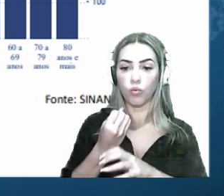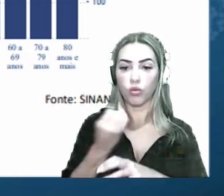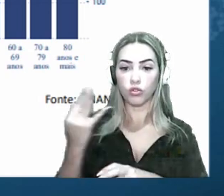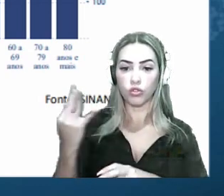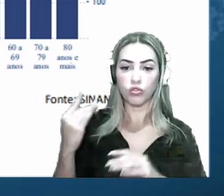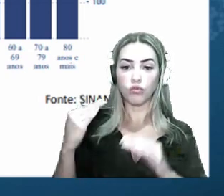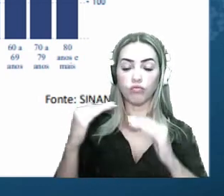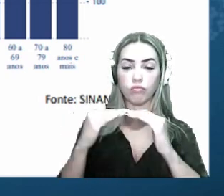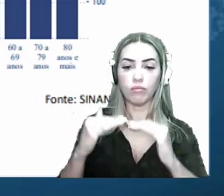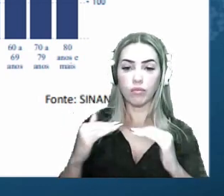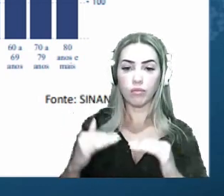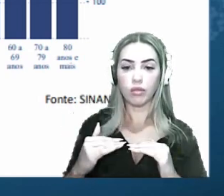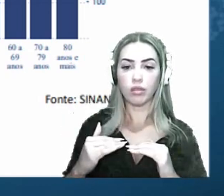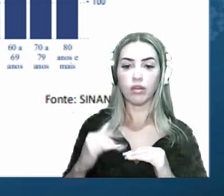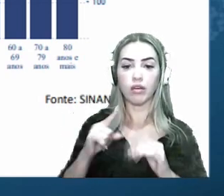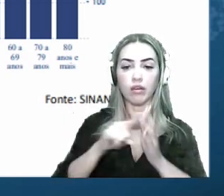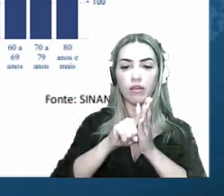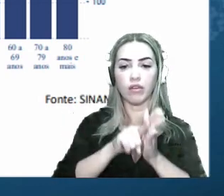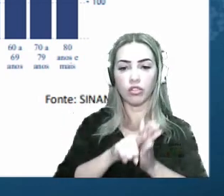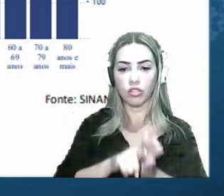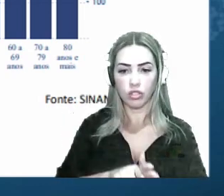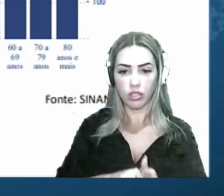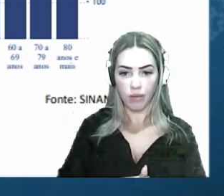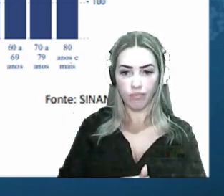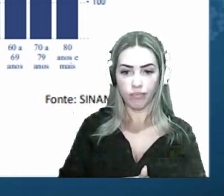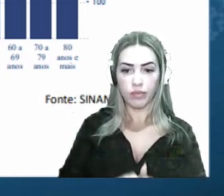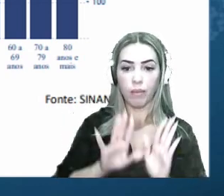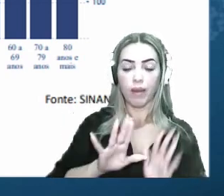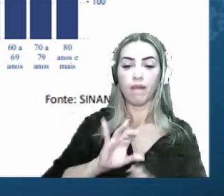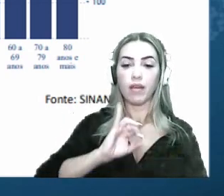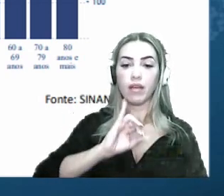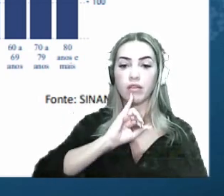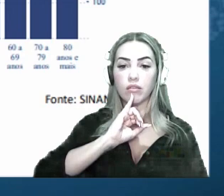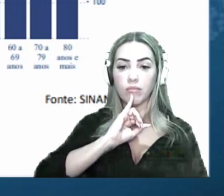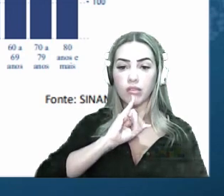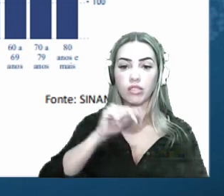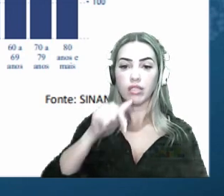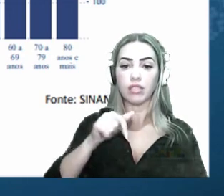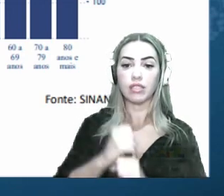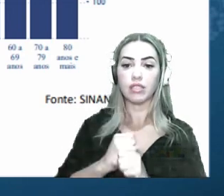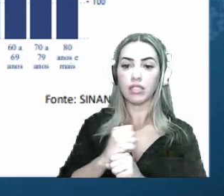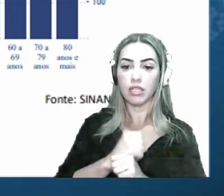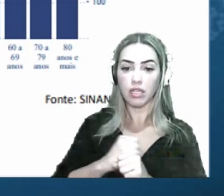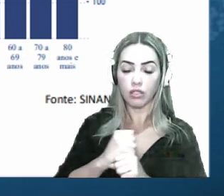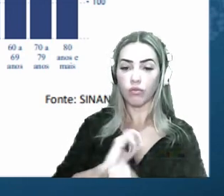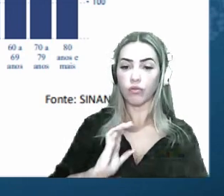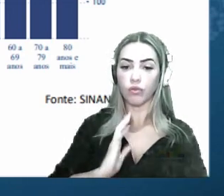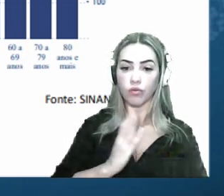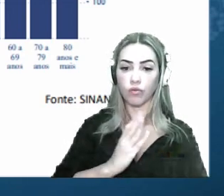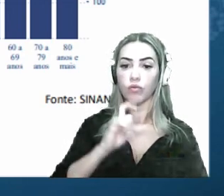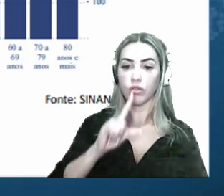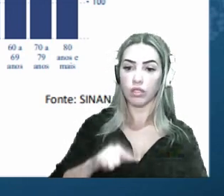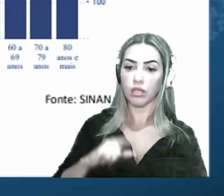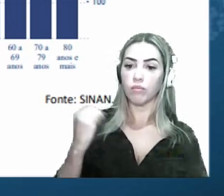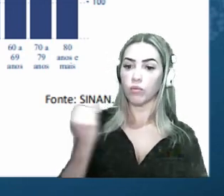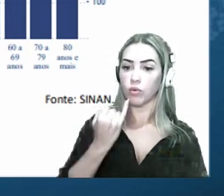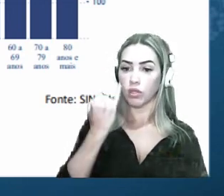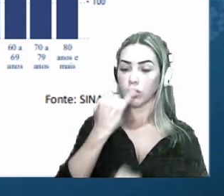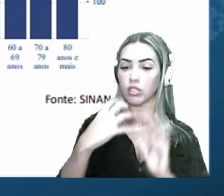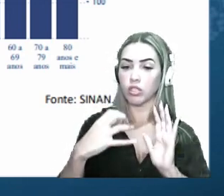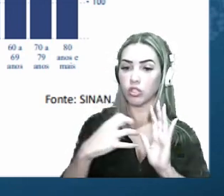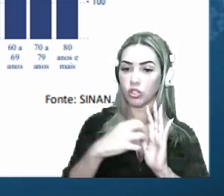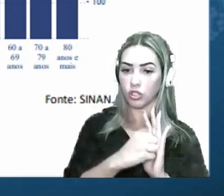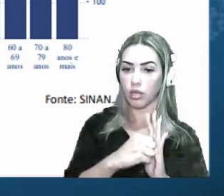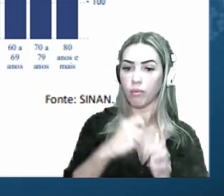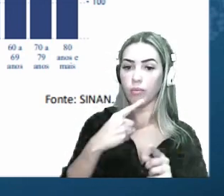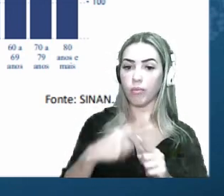por investigar. Então, infelizmente, esse foi um ano muito dramático e isso é importante ficar registrado, até mesmo porque isso